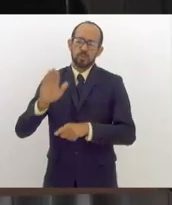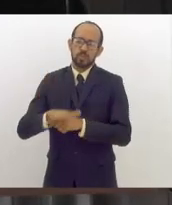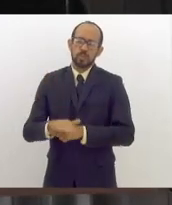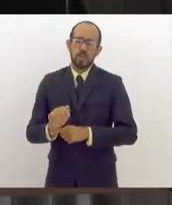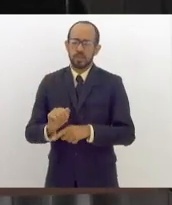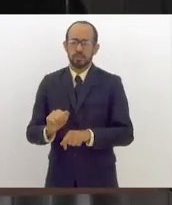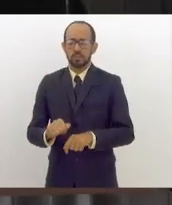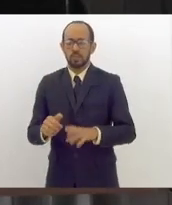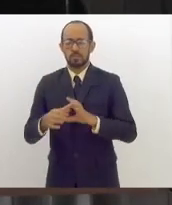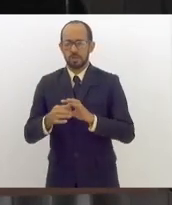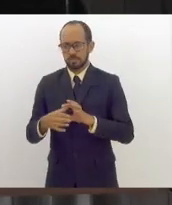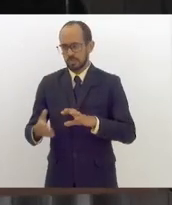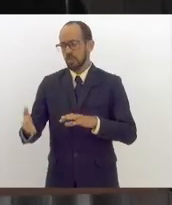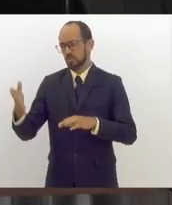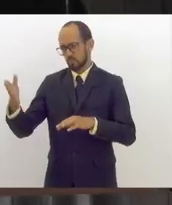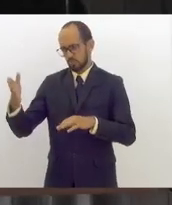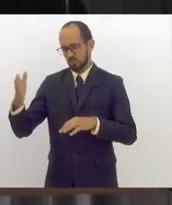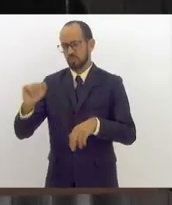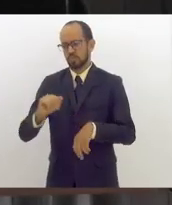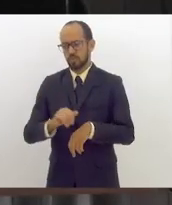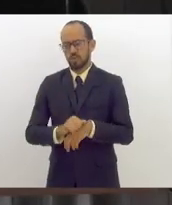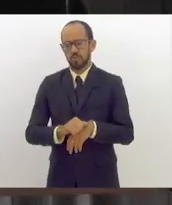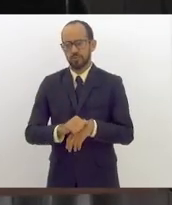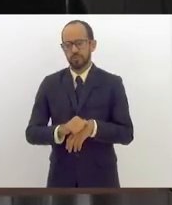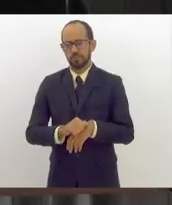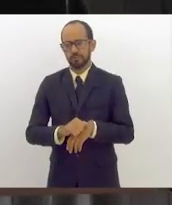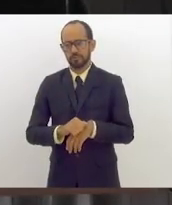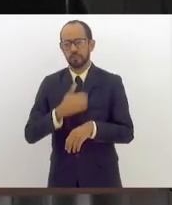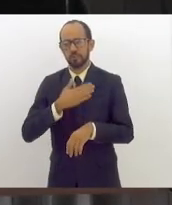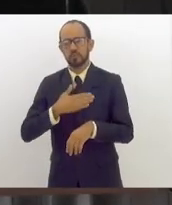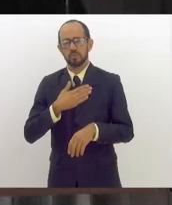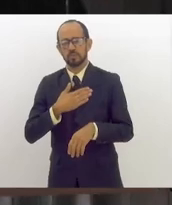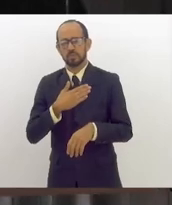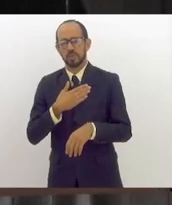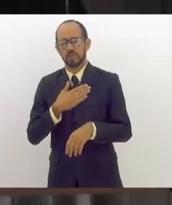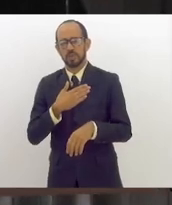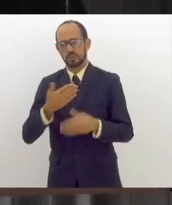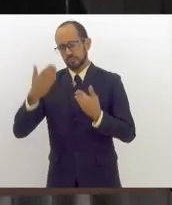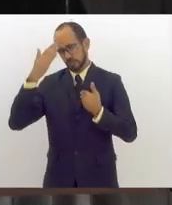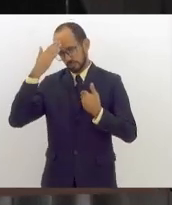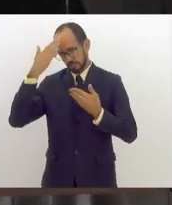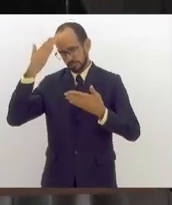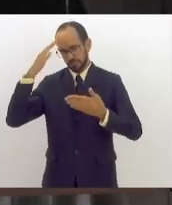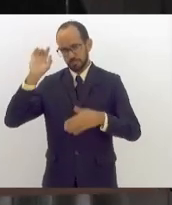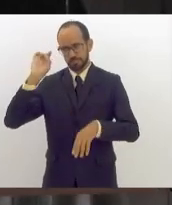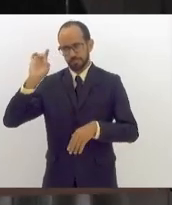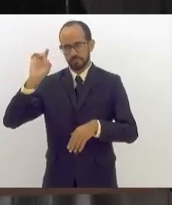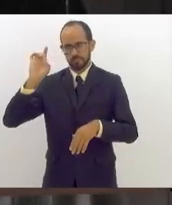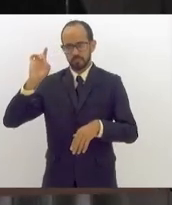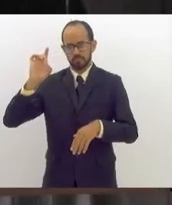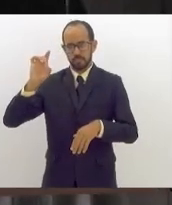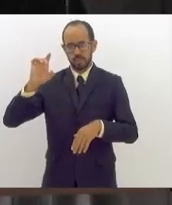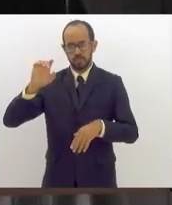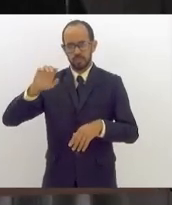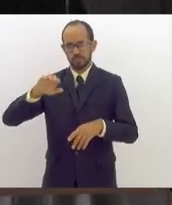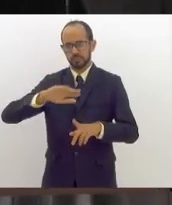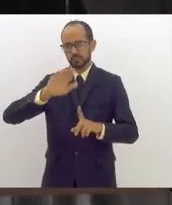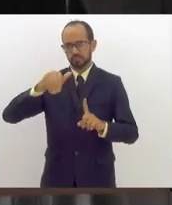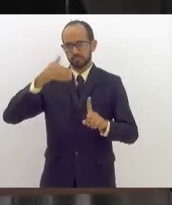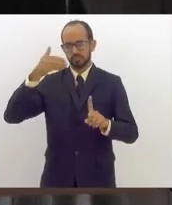de vossa excelência Presidente André eu queria fazer um agradecimento especial e um reconhecimento